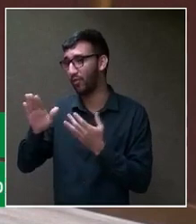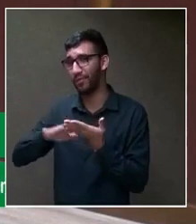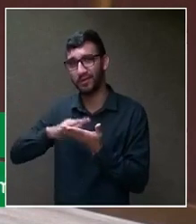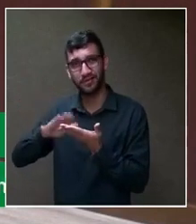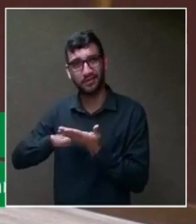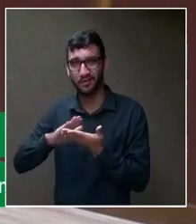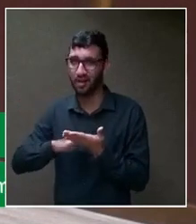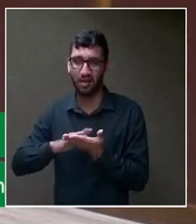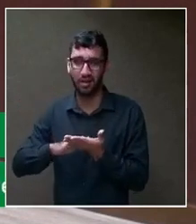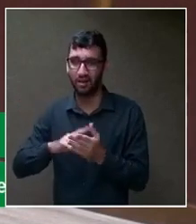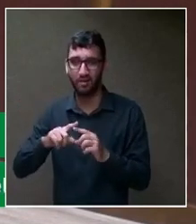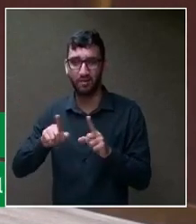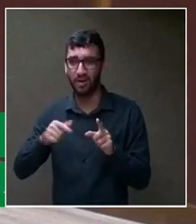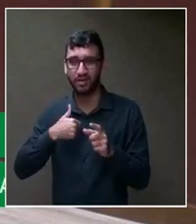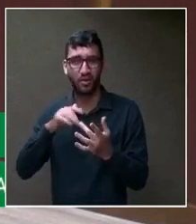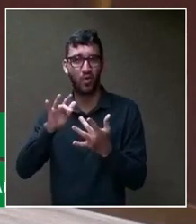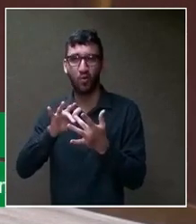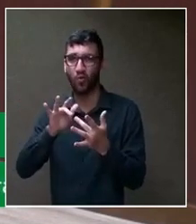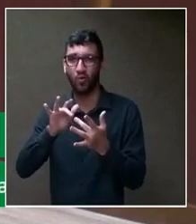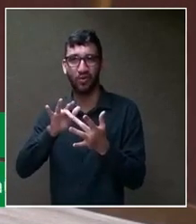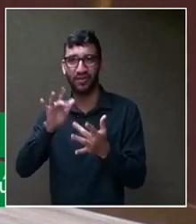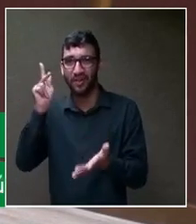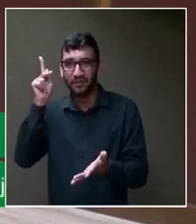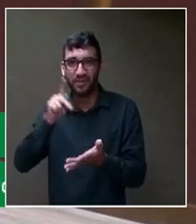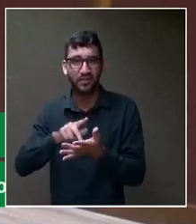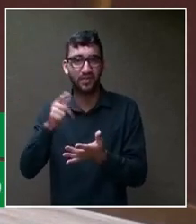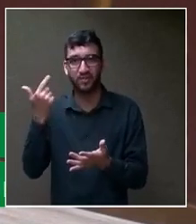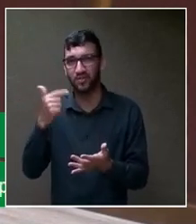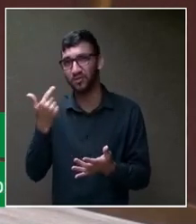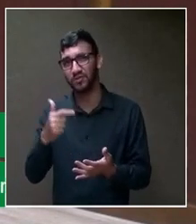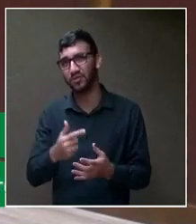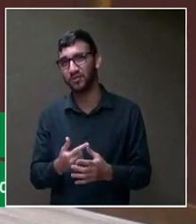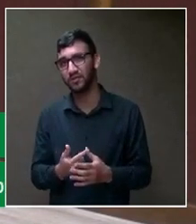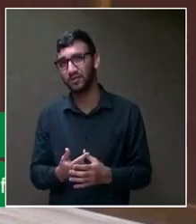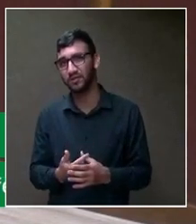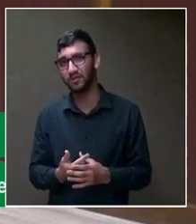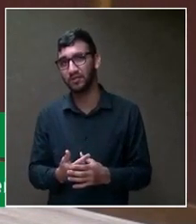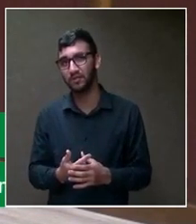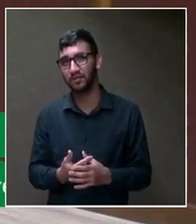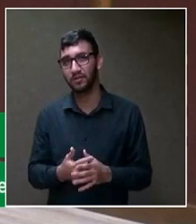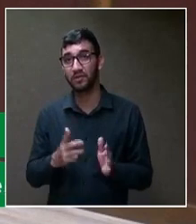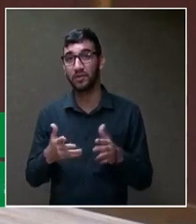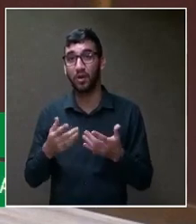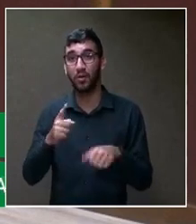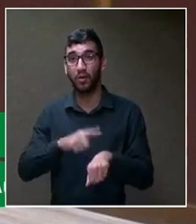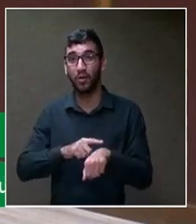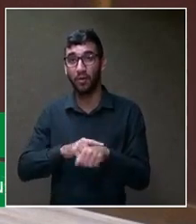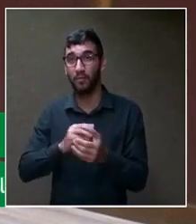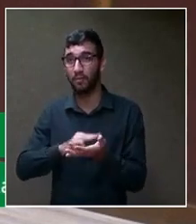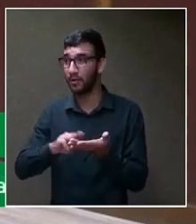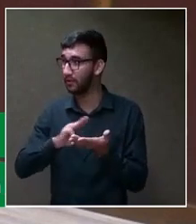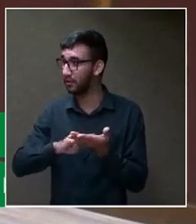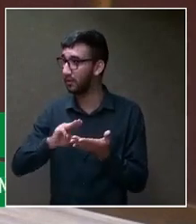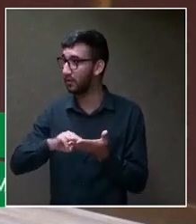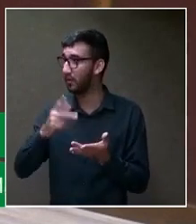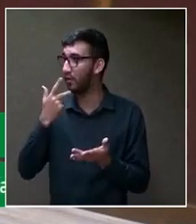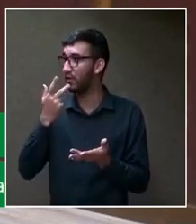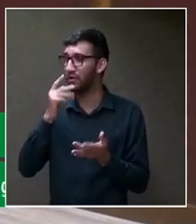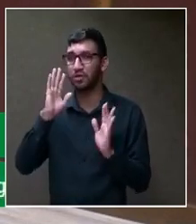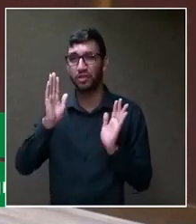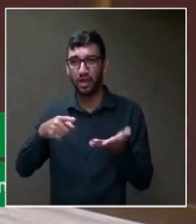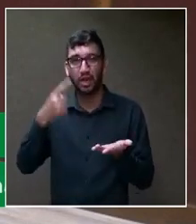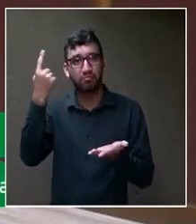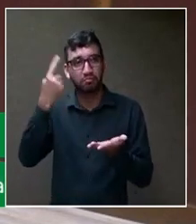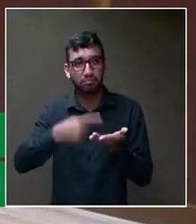mensagem, assim, depois não tive contato. Só por mensagem, a senhora não falou mais pessoalmente não, com ela? Não. Então, pela mensagem, ela falou que já havia se acertado com o